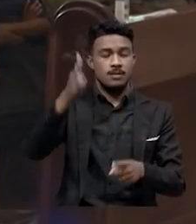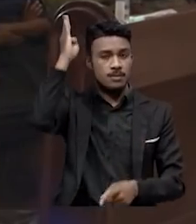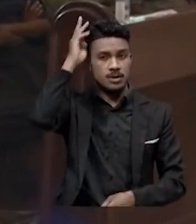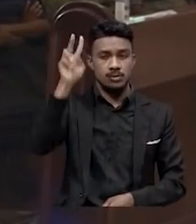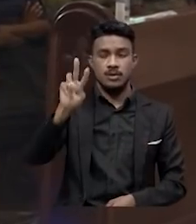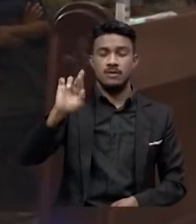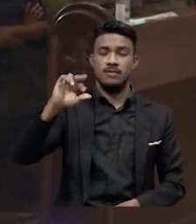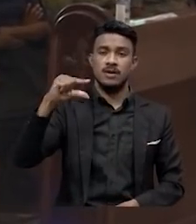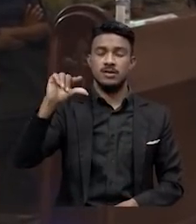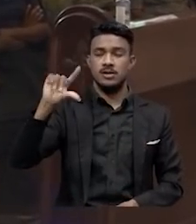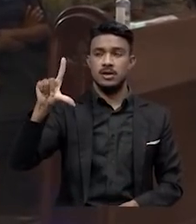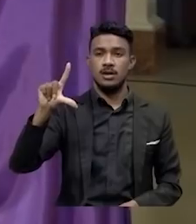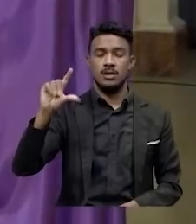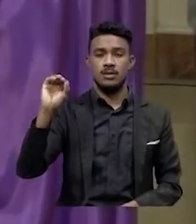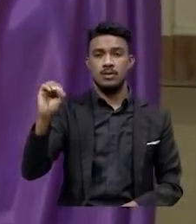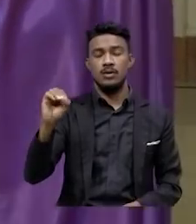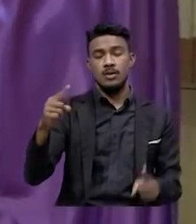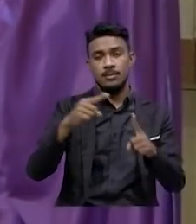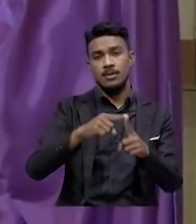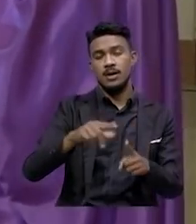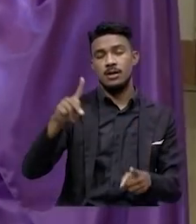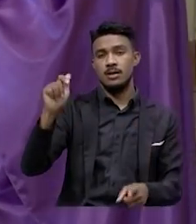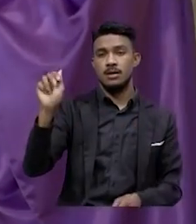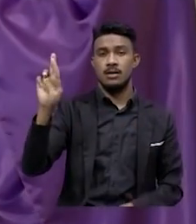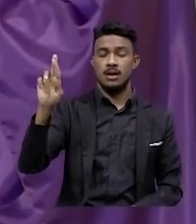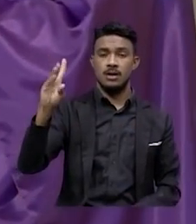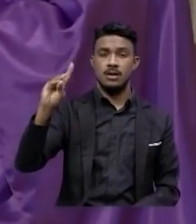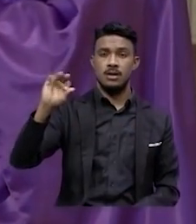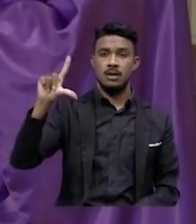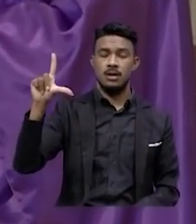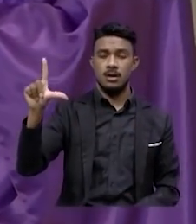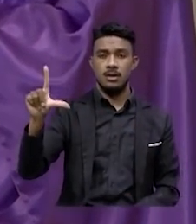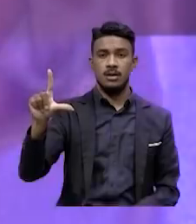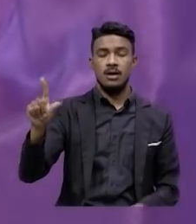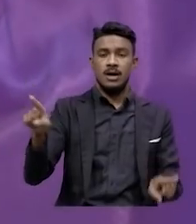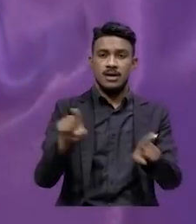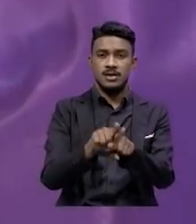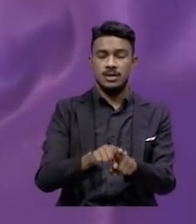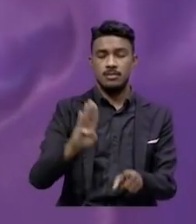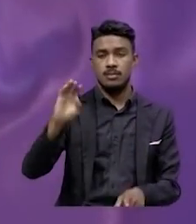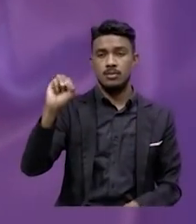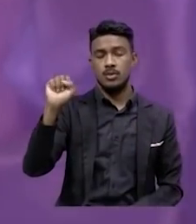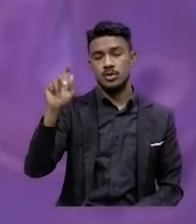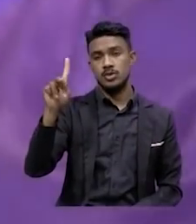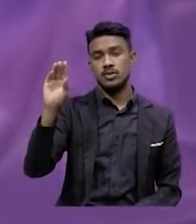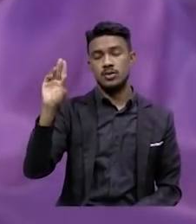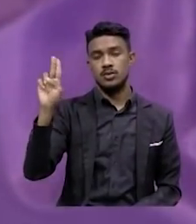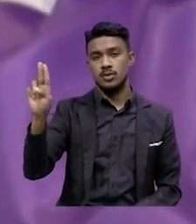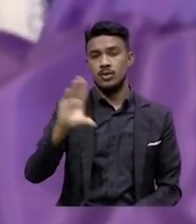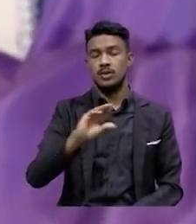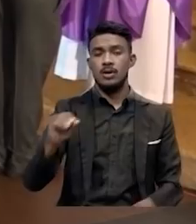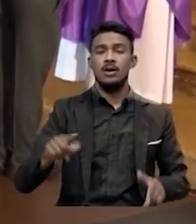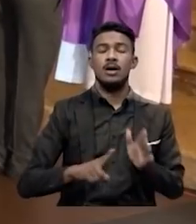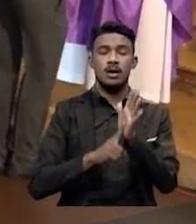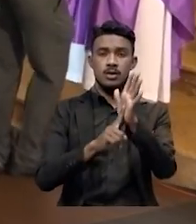hodisai cardeal. Ba congregação nebe harihu si São João Bosco ne, nomeação Dom Virgílio